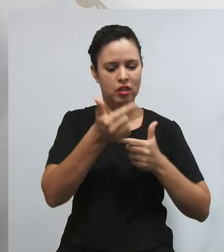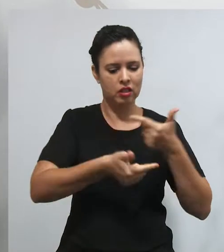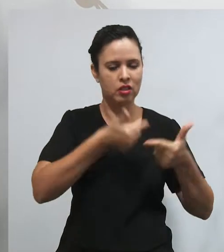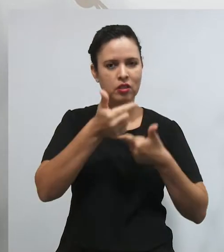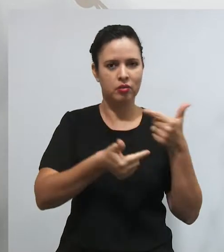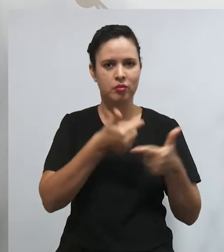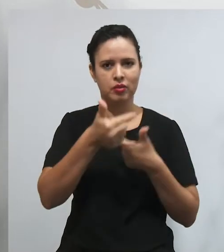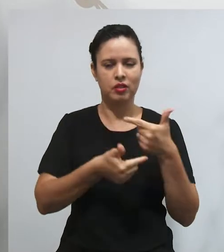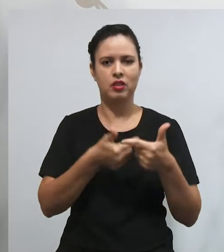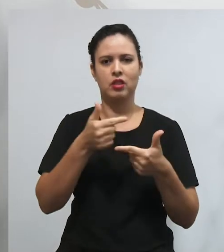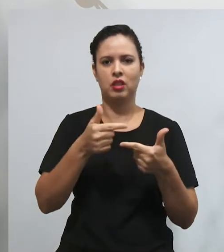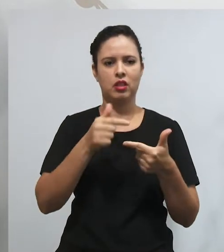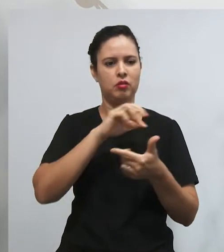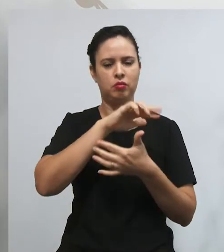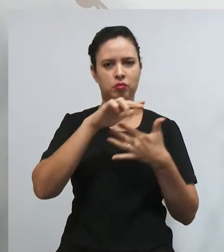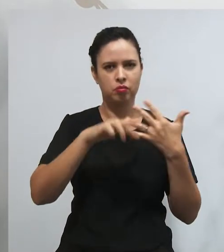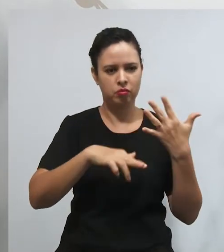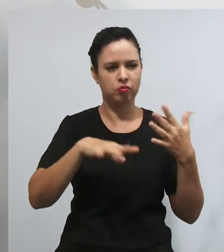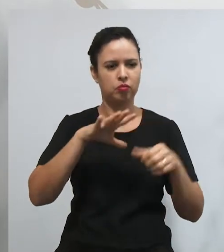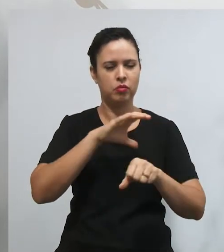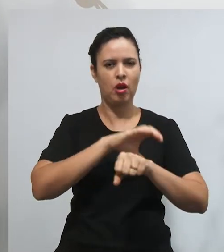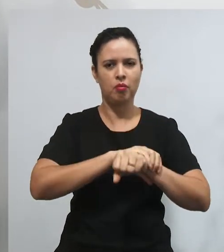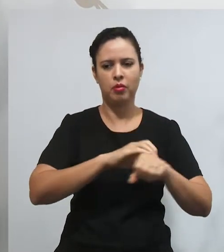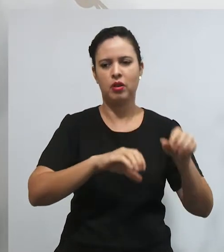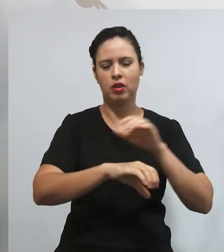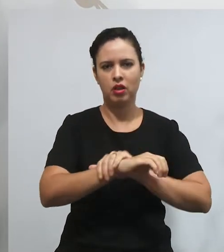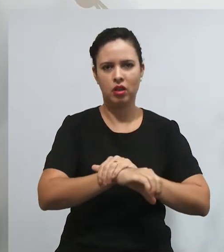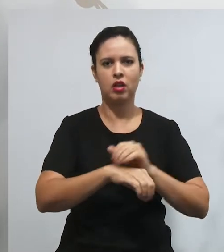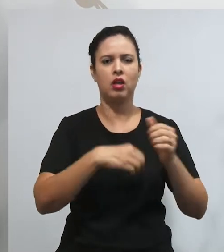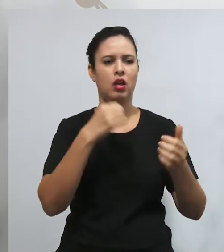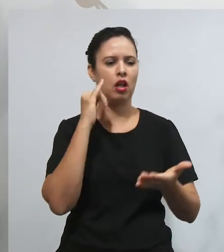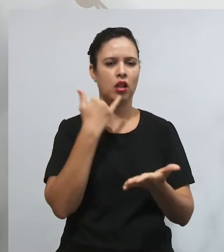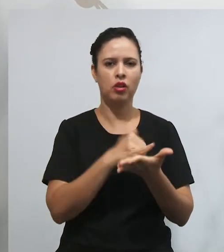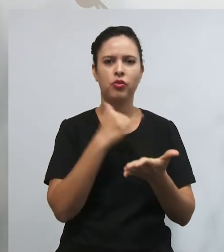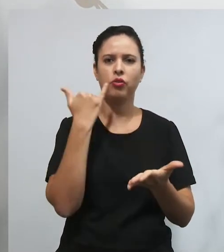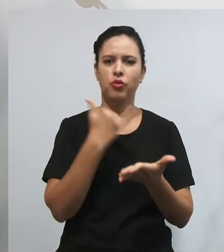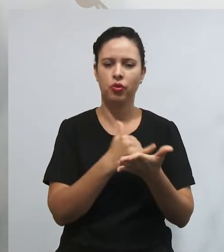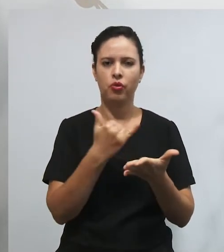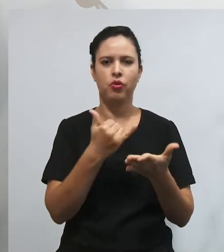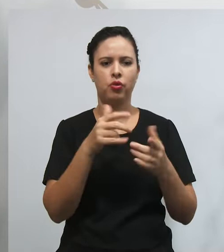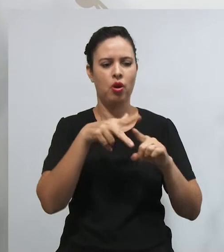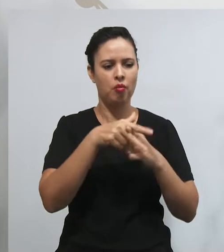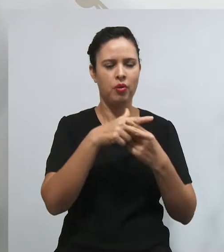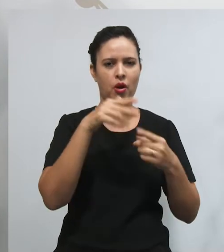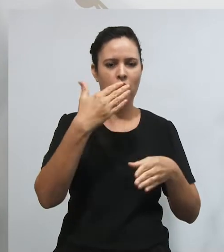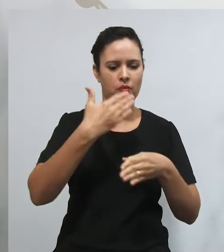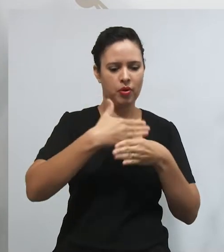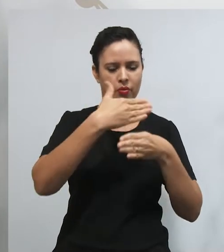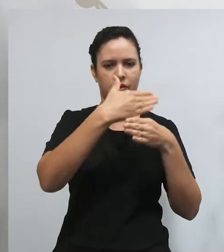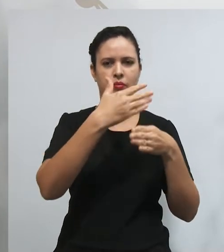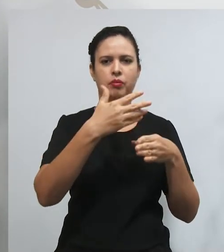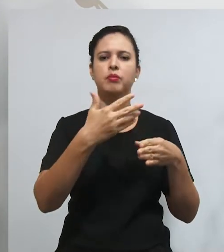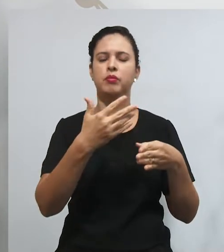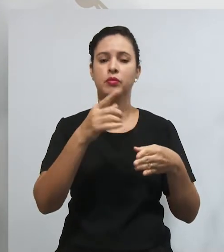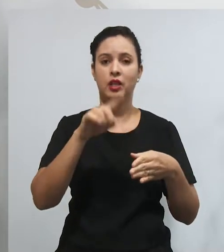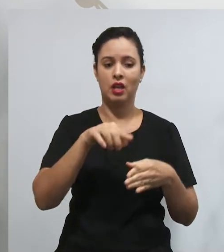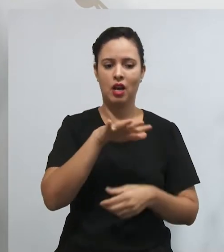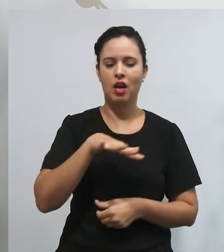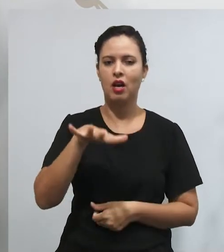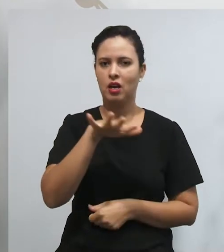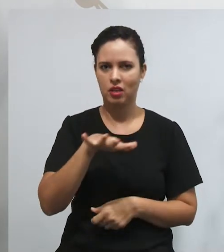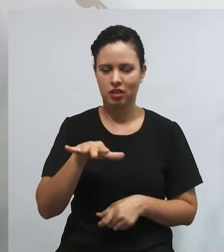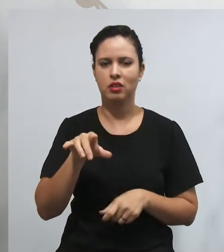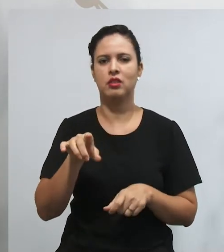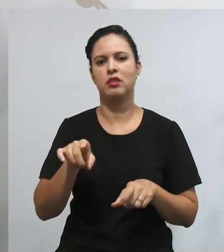com componentes físicos, e com a eletrônica, montagem de computador, a área da informática é